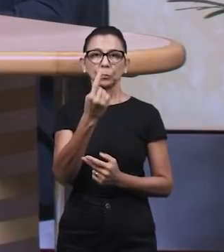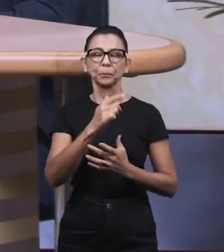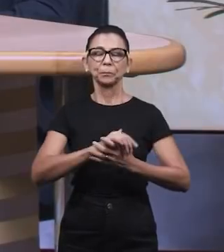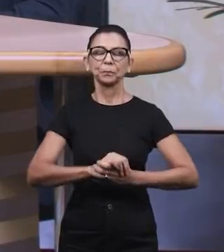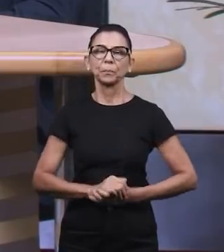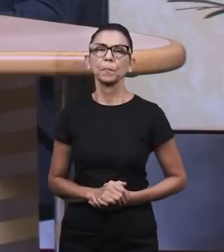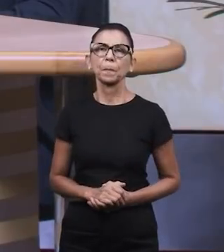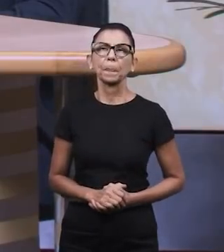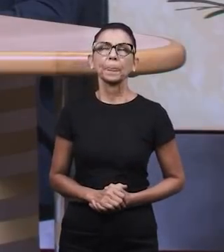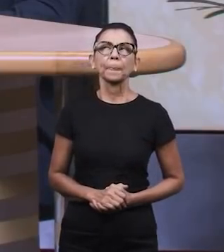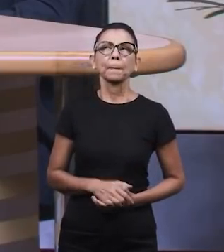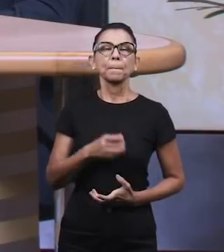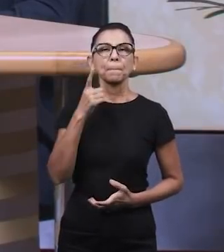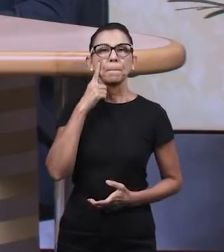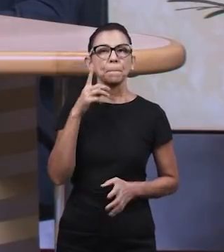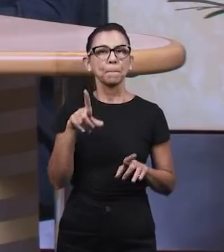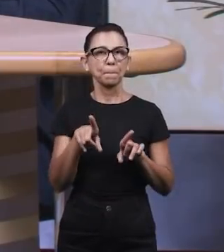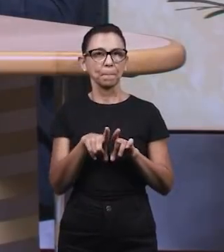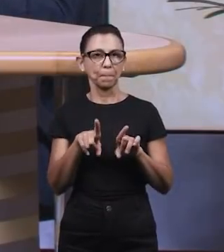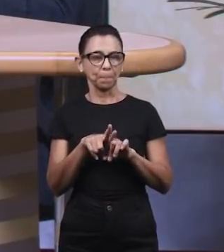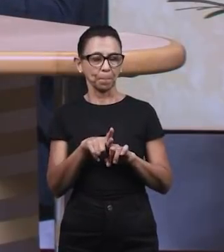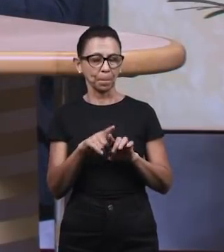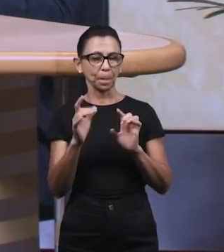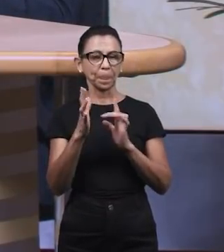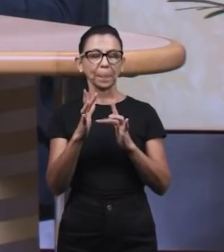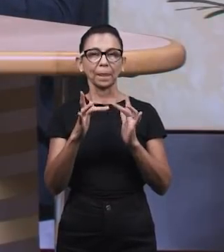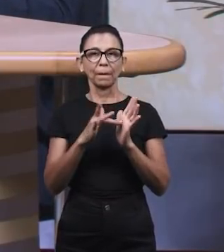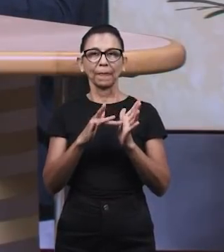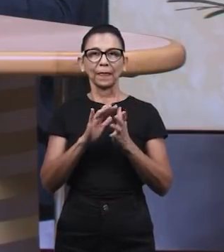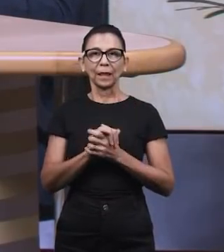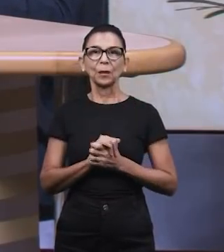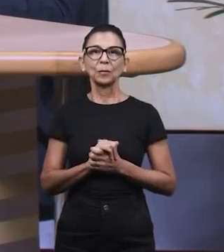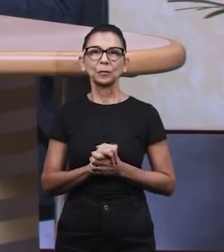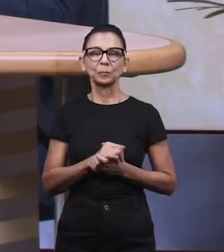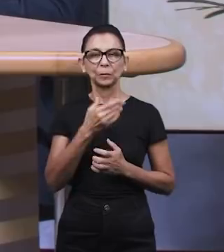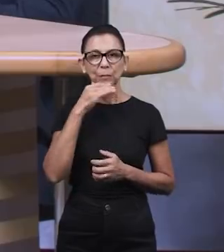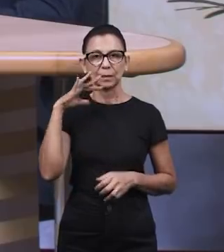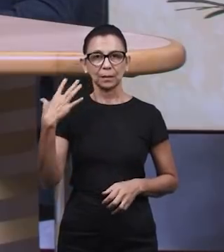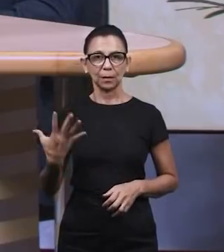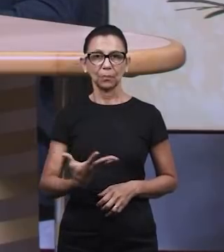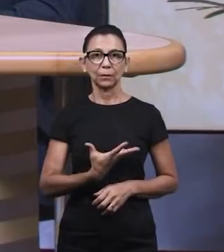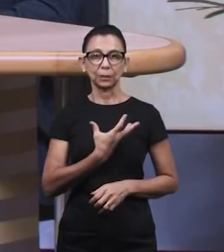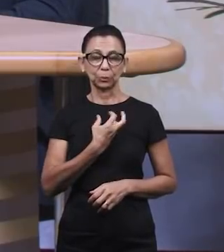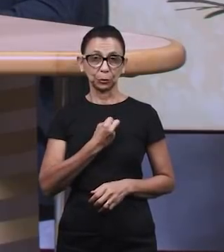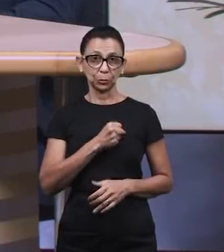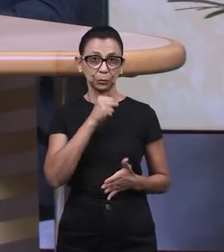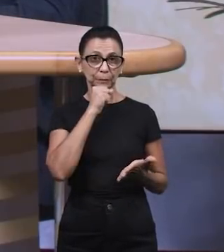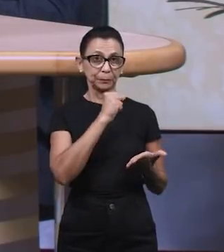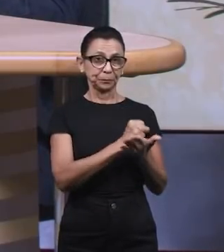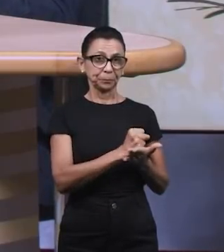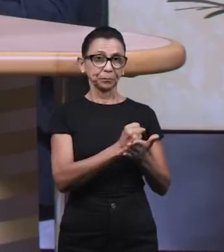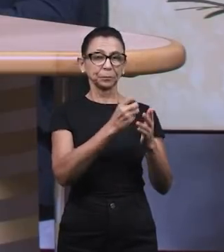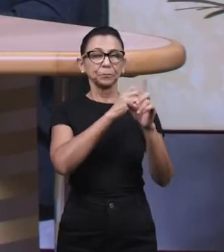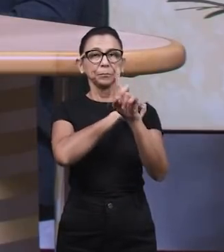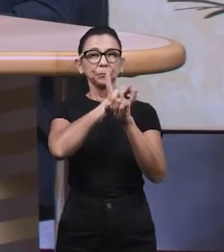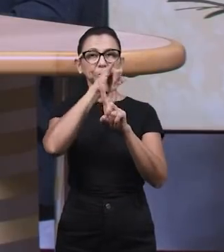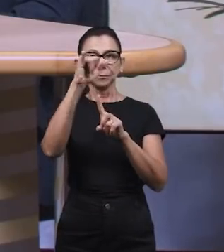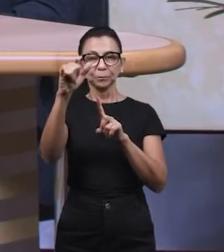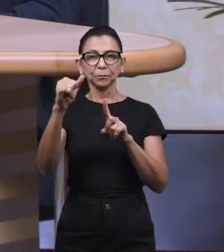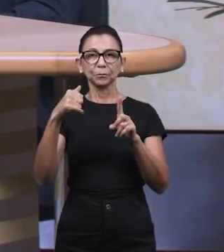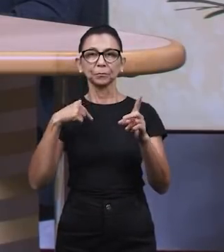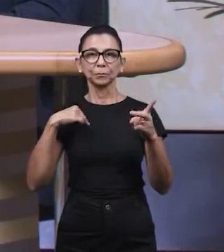só. Você vai ver Jesus também como Redentor na figura do Espírito Santo no Velho Testamento. Ele como